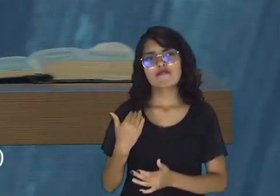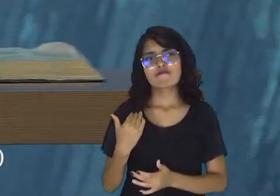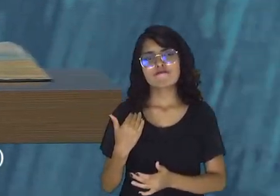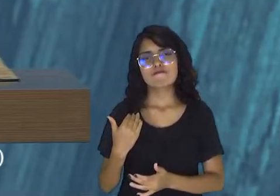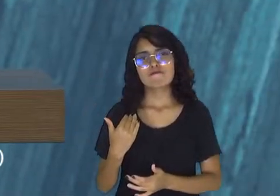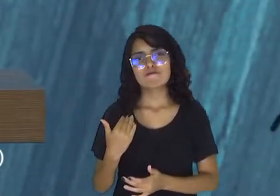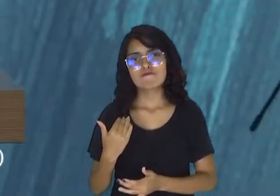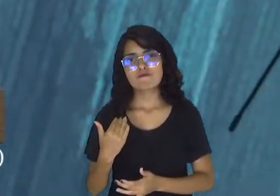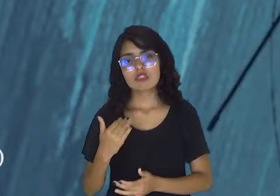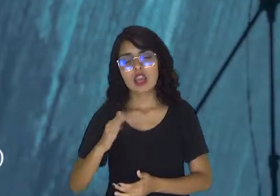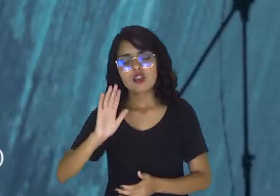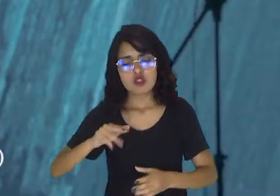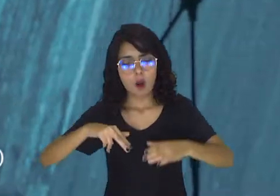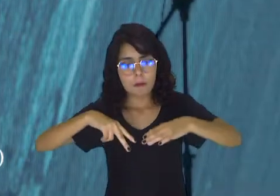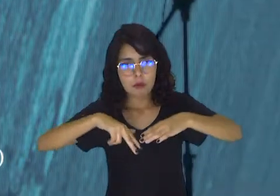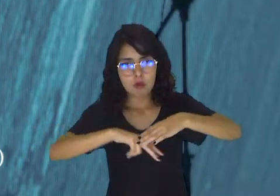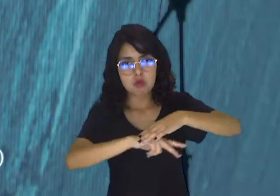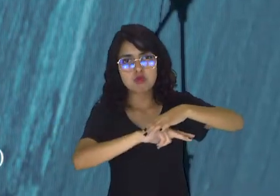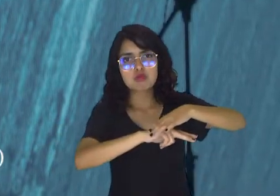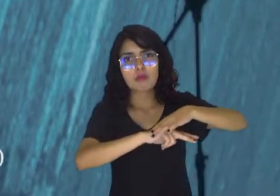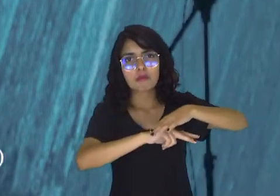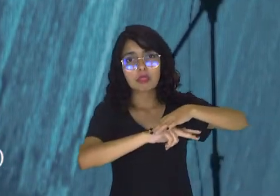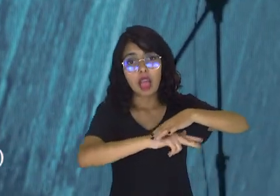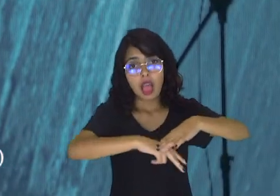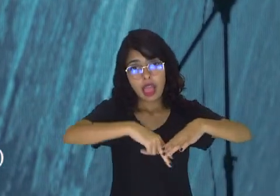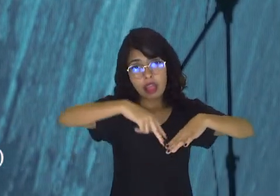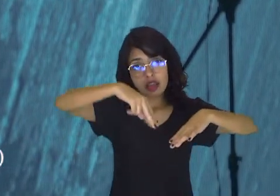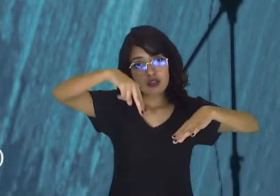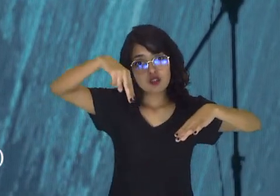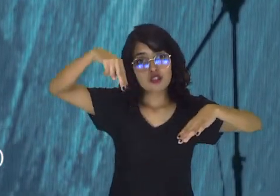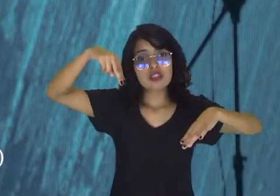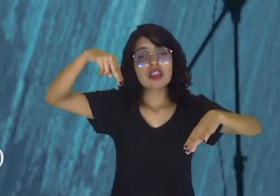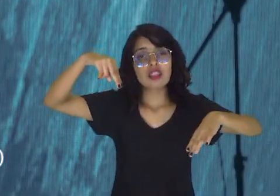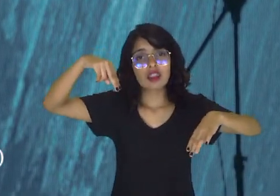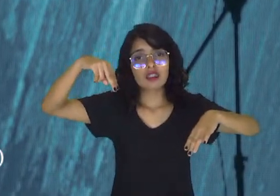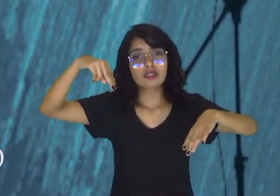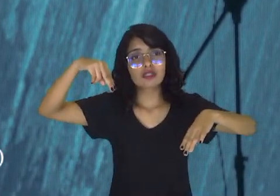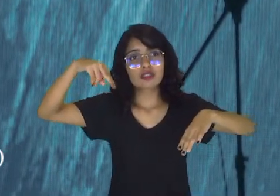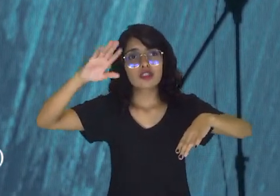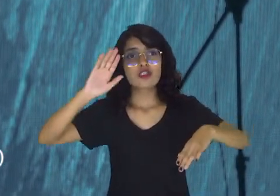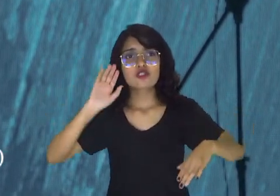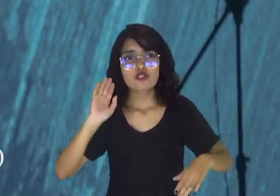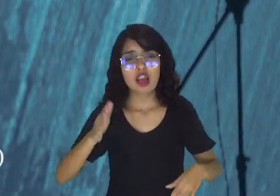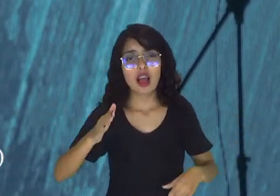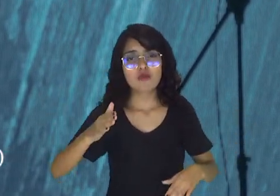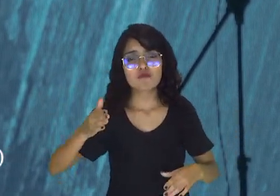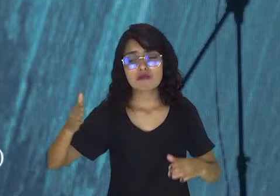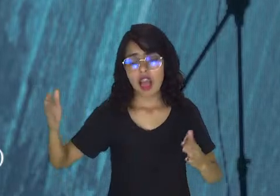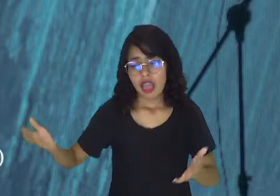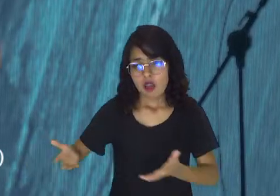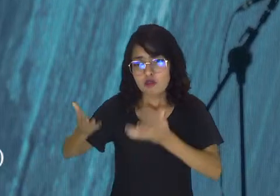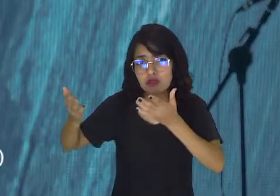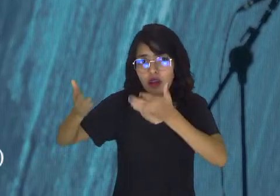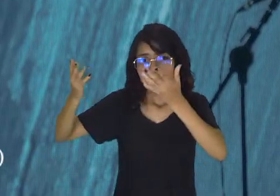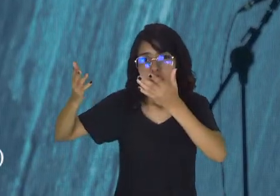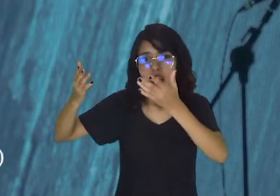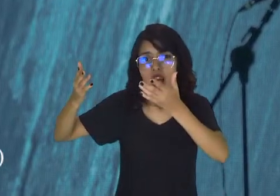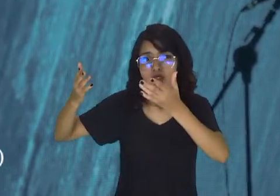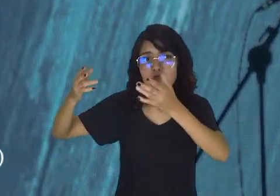sepultado segundo as Escrituras, ressuscitado dentre os mortos, exaltado à destra de